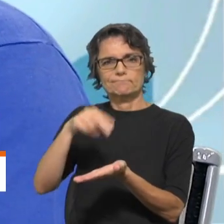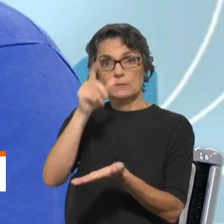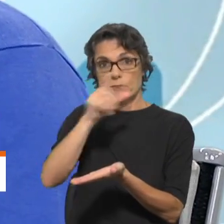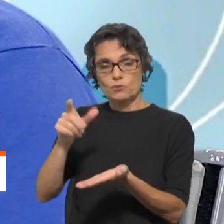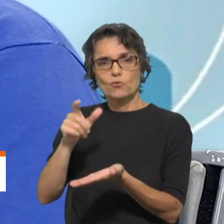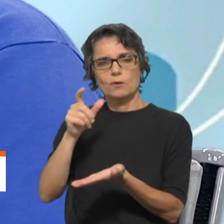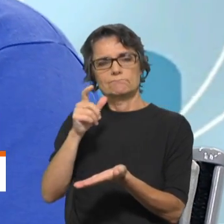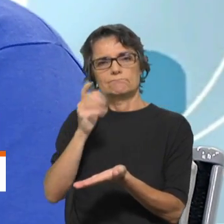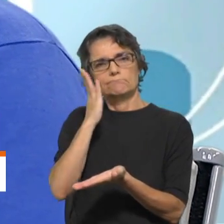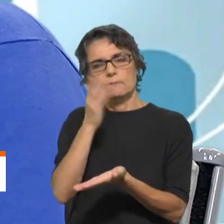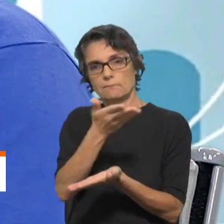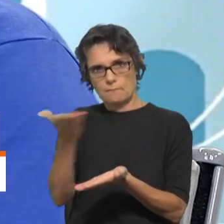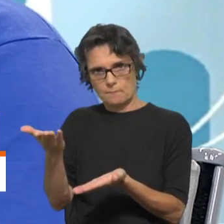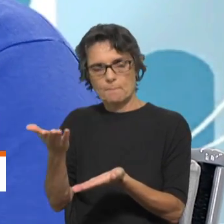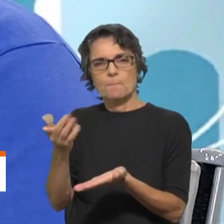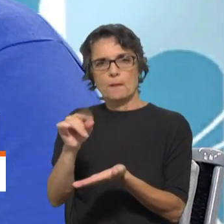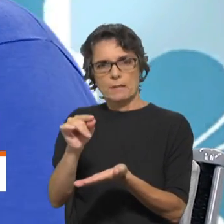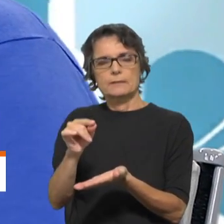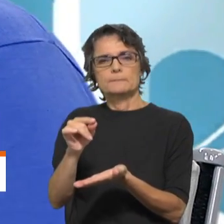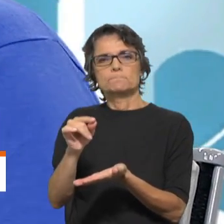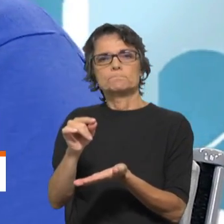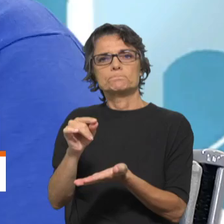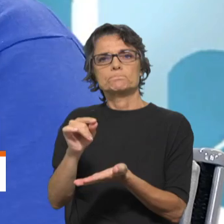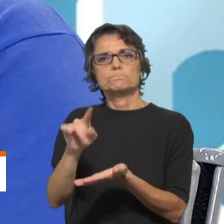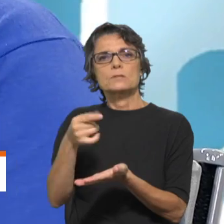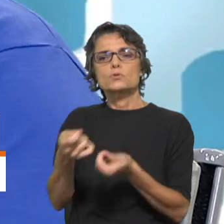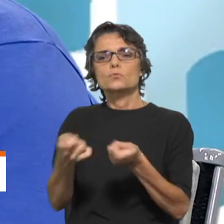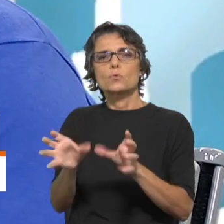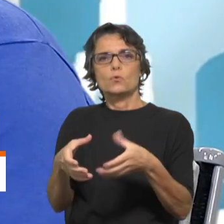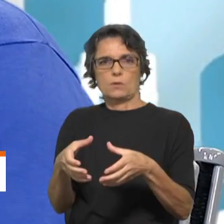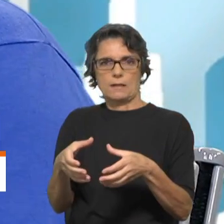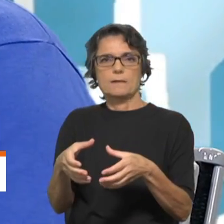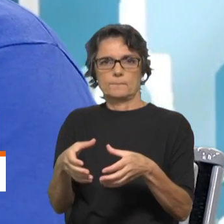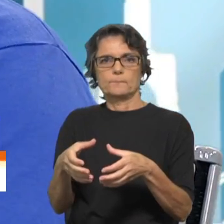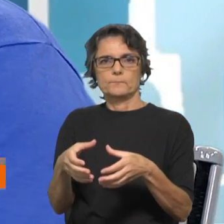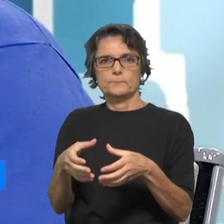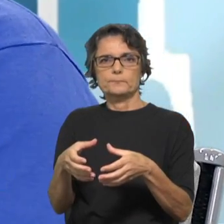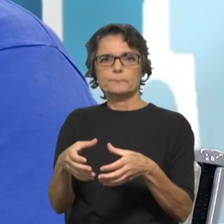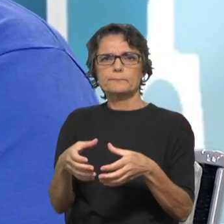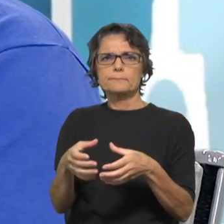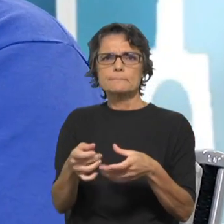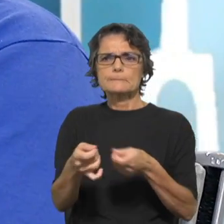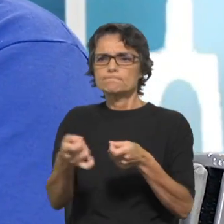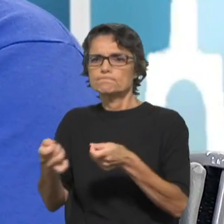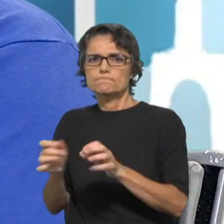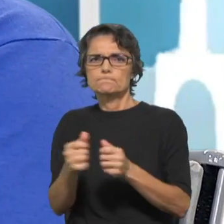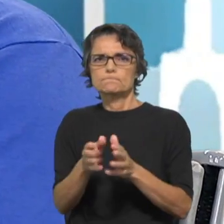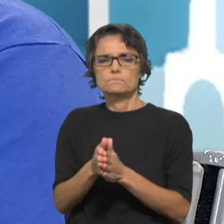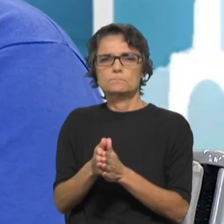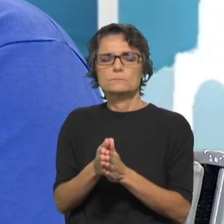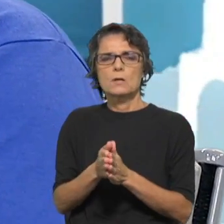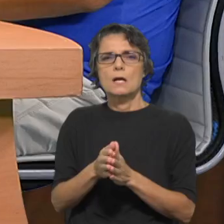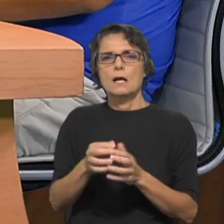3 dias, e que é coordenado por uma equipa que faz a coordenação, liderada por um primeiro